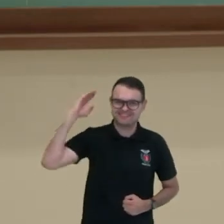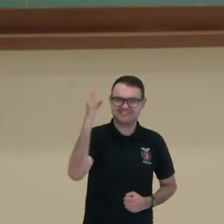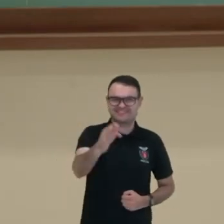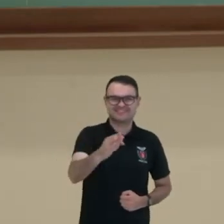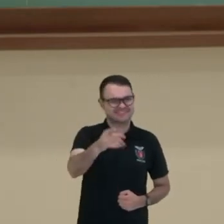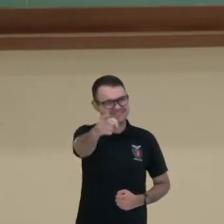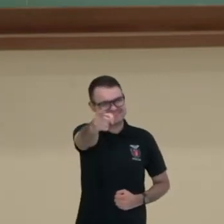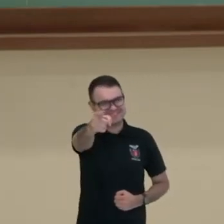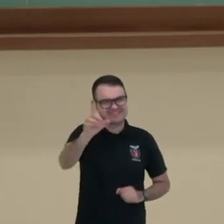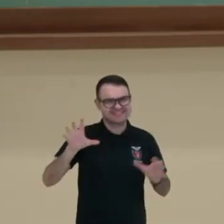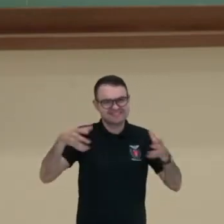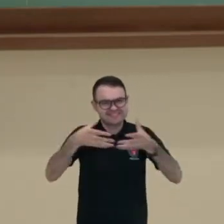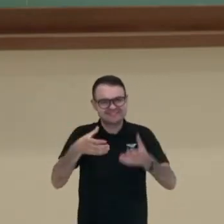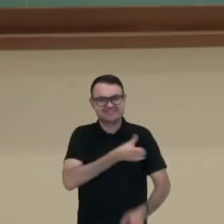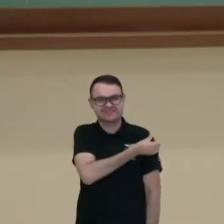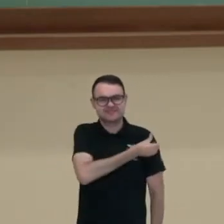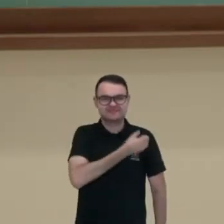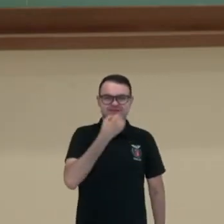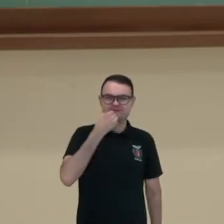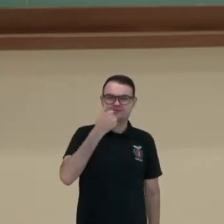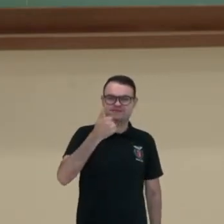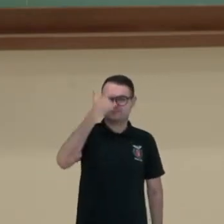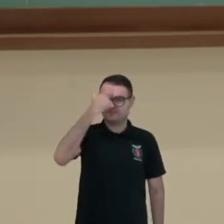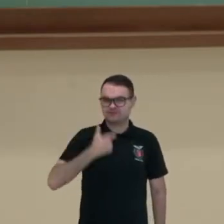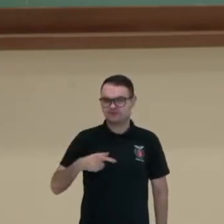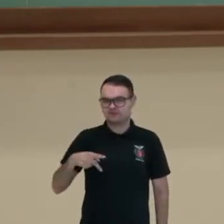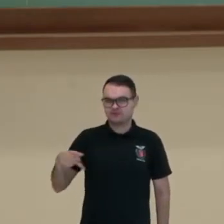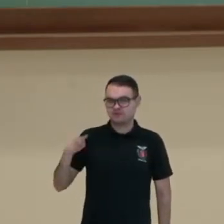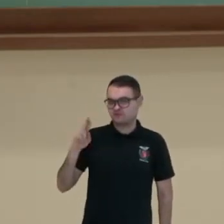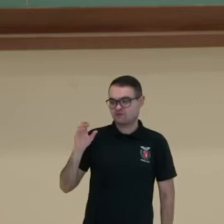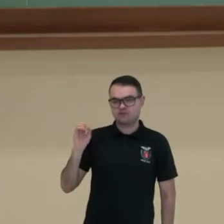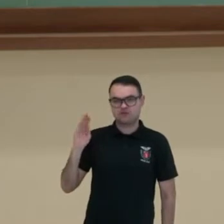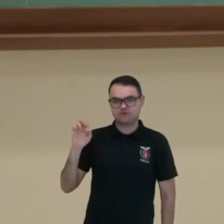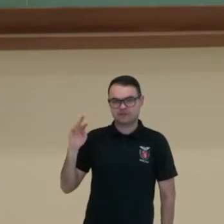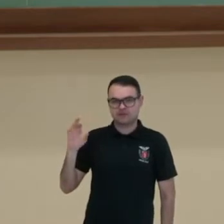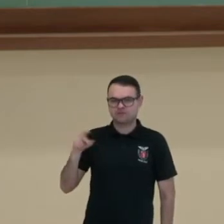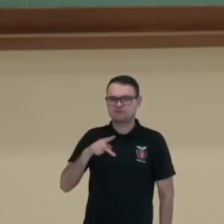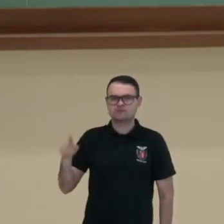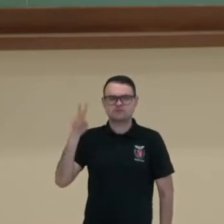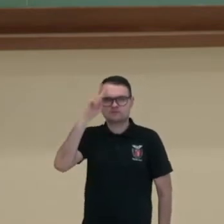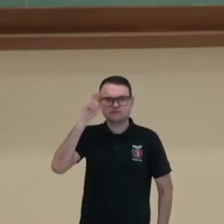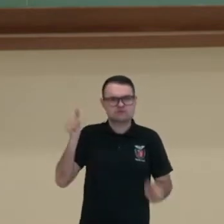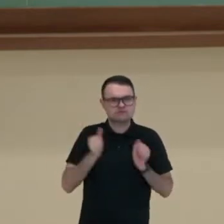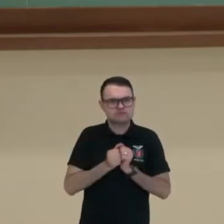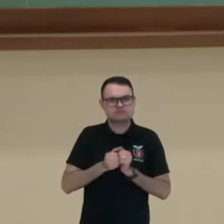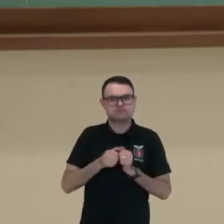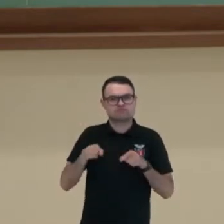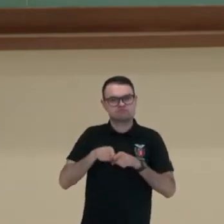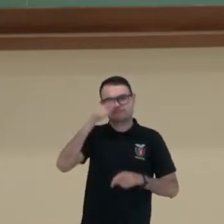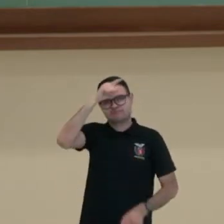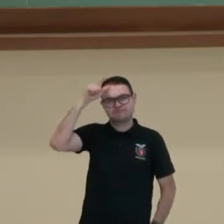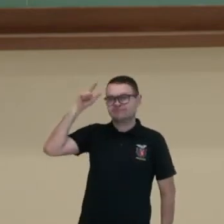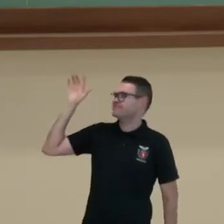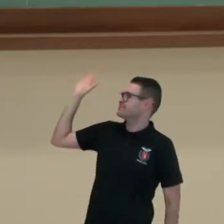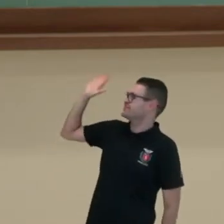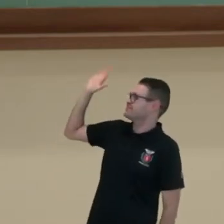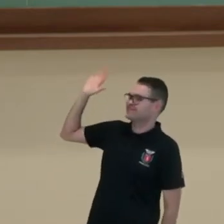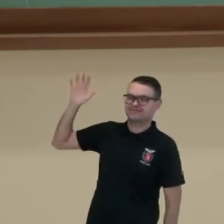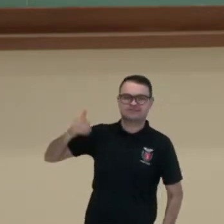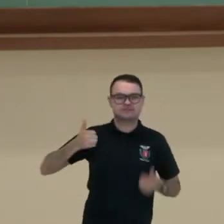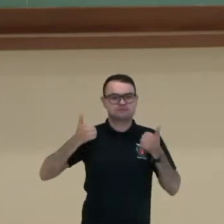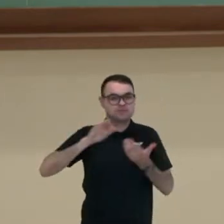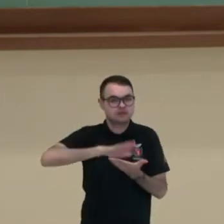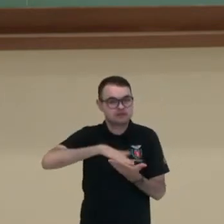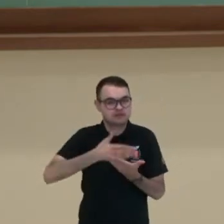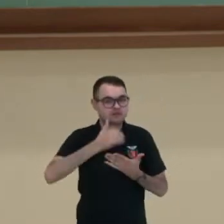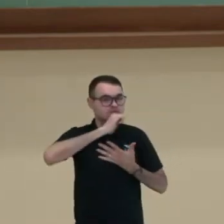Fala, galerinha do sexto ano, tudo bem? Sou o professor Roberto Falcione, professor de História, junto conosco, professor Luiz, fazendo a